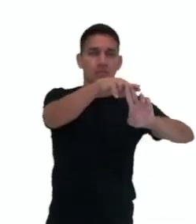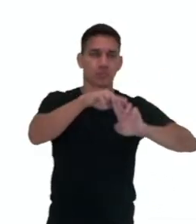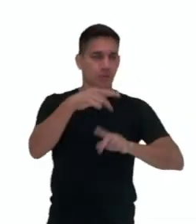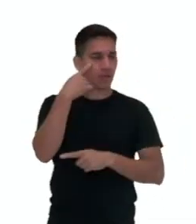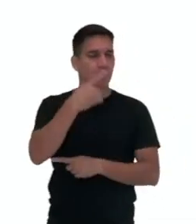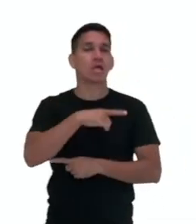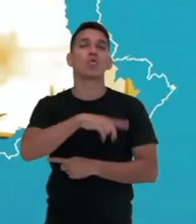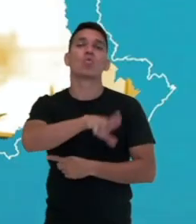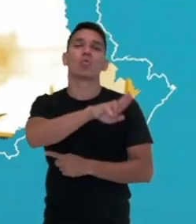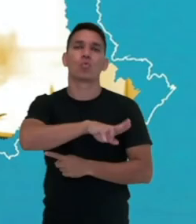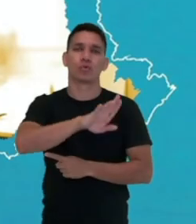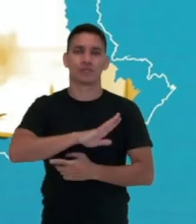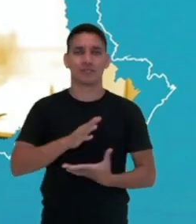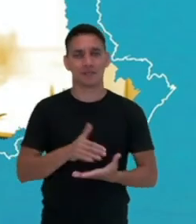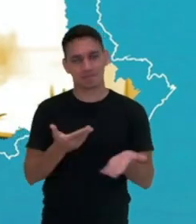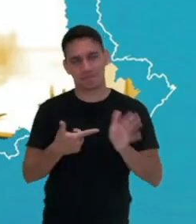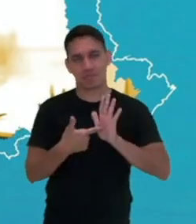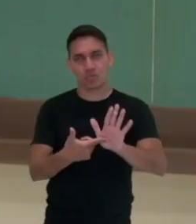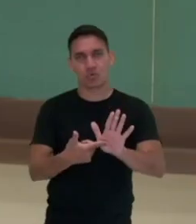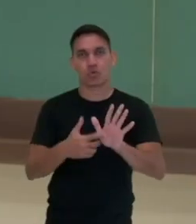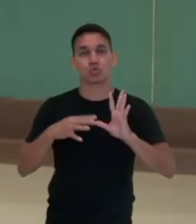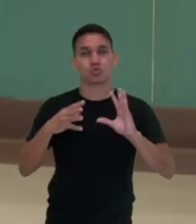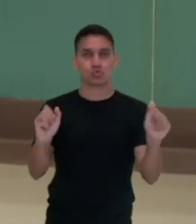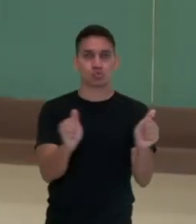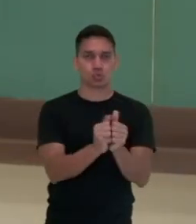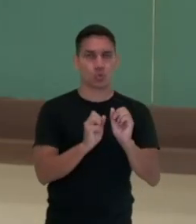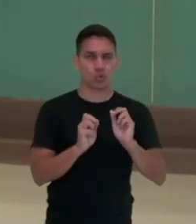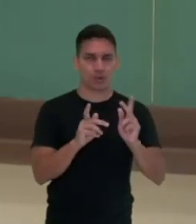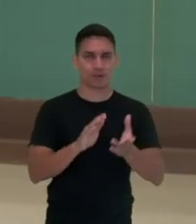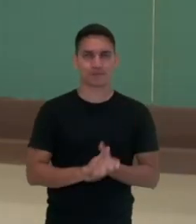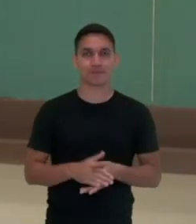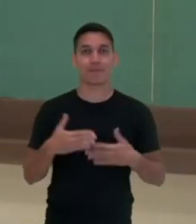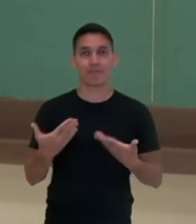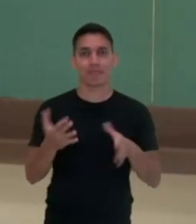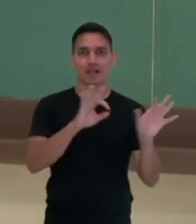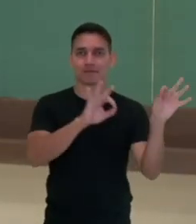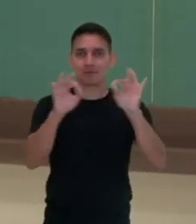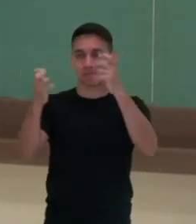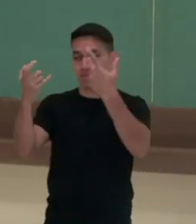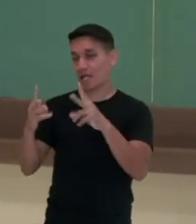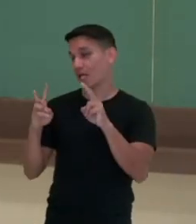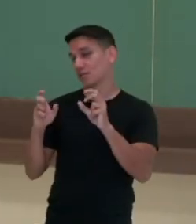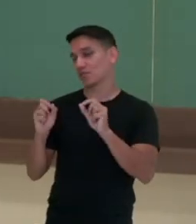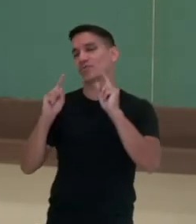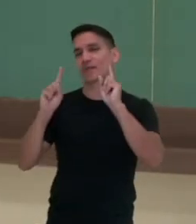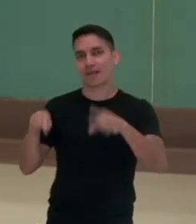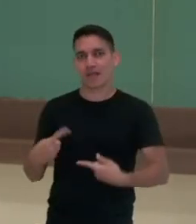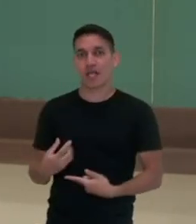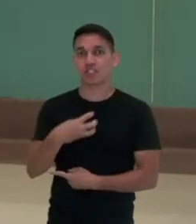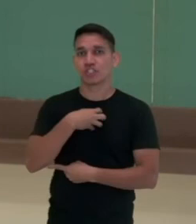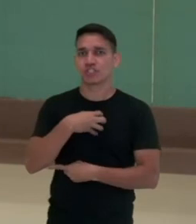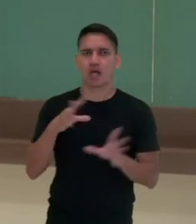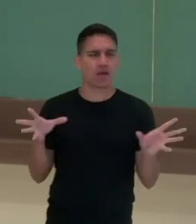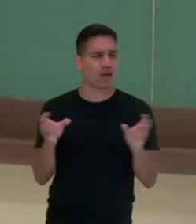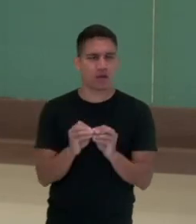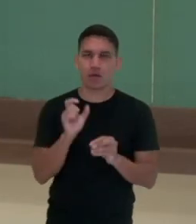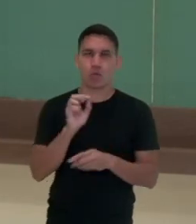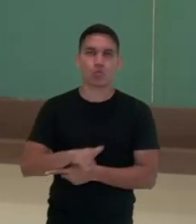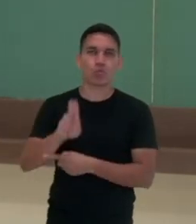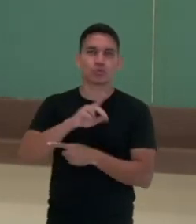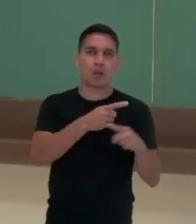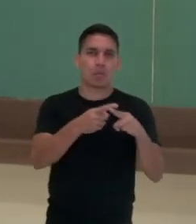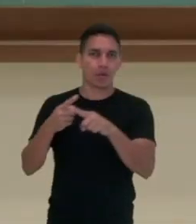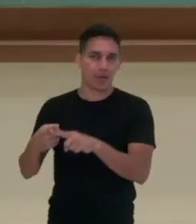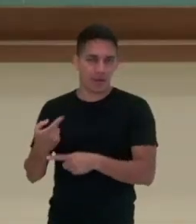sendo utilizado. E ele é escrito tudo junto, certo? Então, nesse vídeo nós tratamos aí de forma breve sobre o uso dos